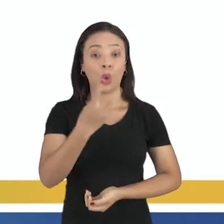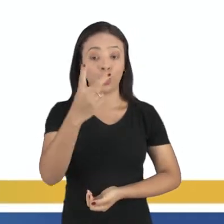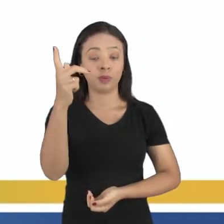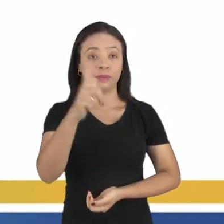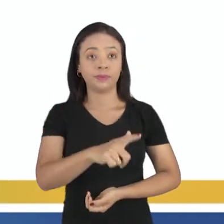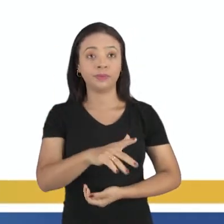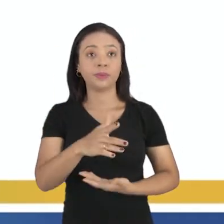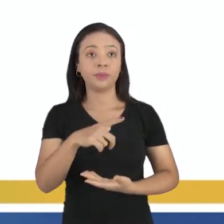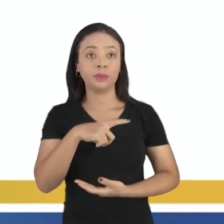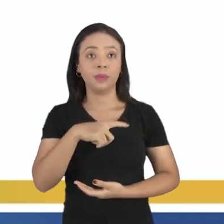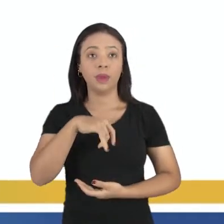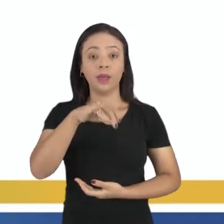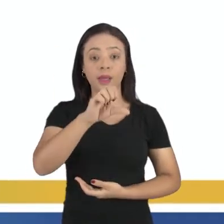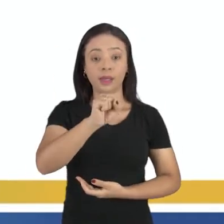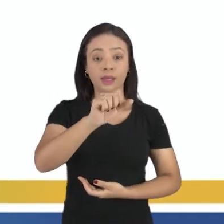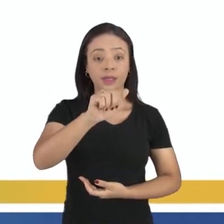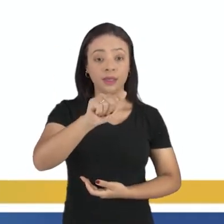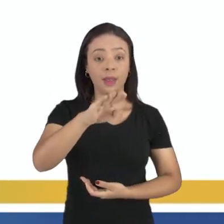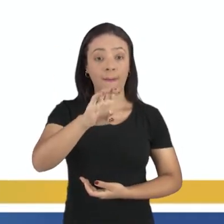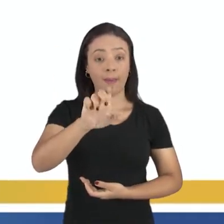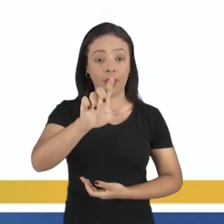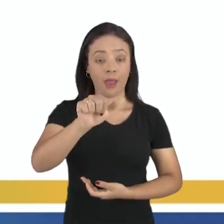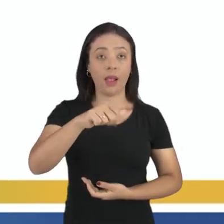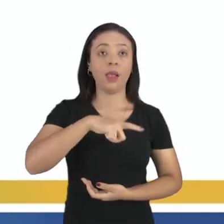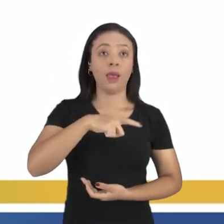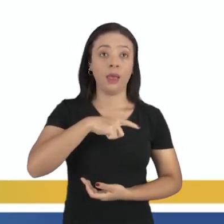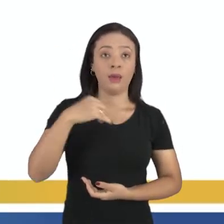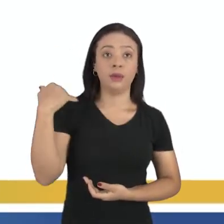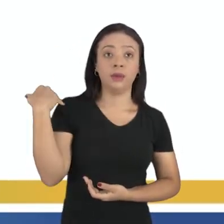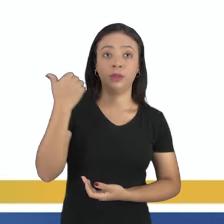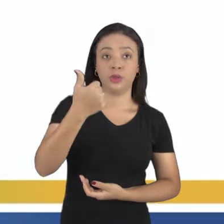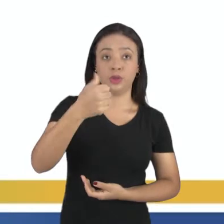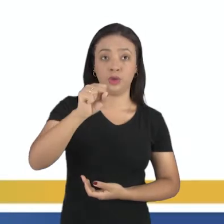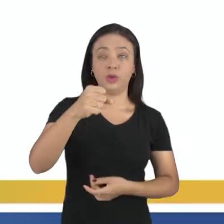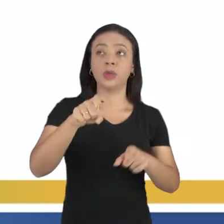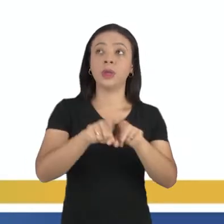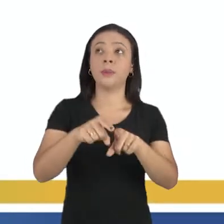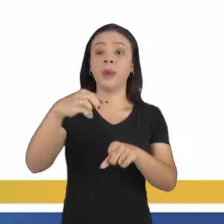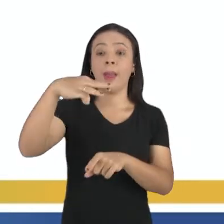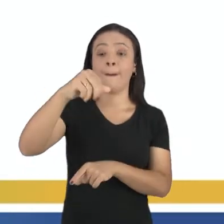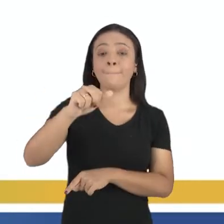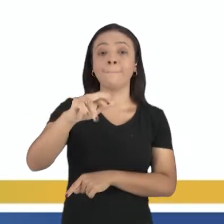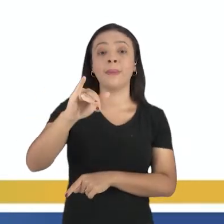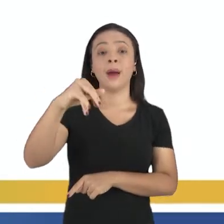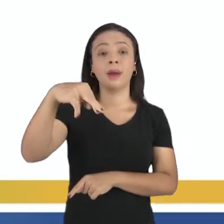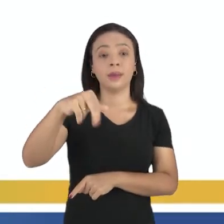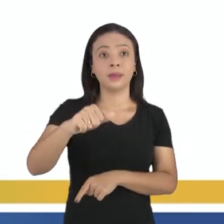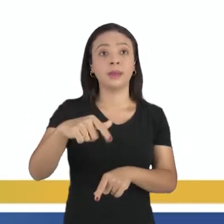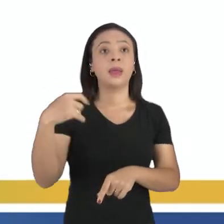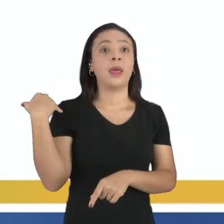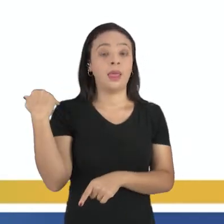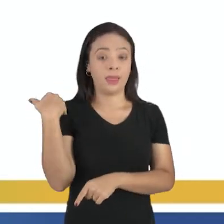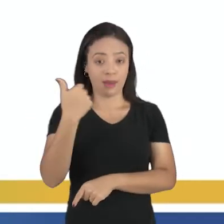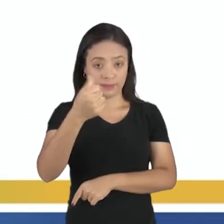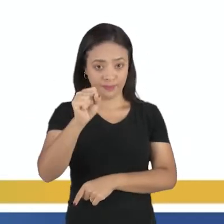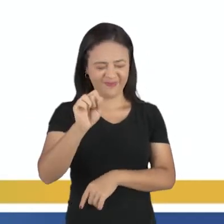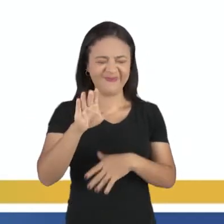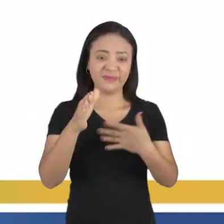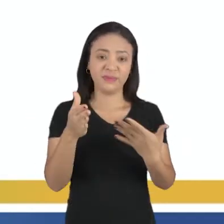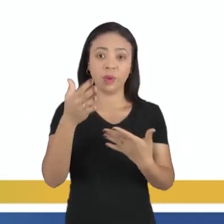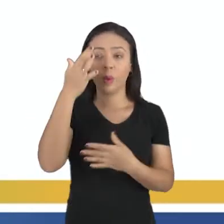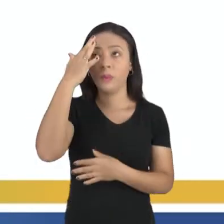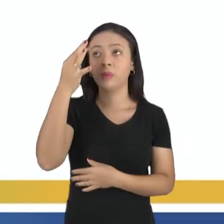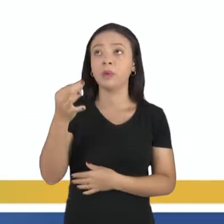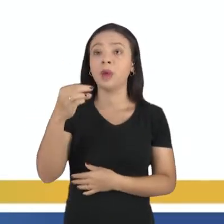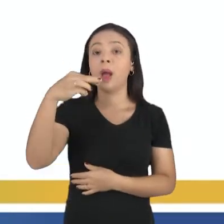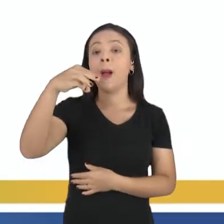Nós temos a Isabela com 18 anos e temos também a Marina com 18 anos, certo? Então, podemos afirmar que